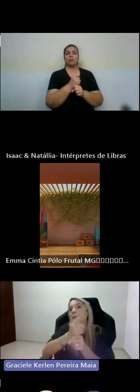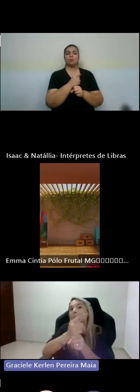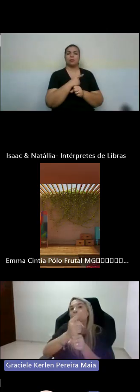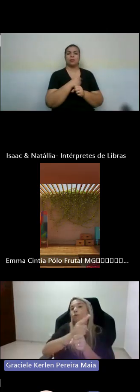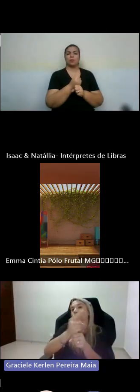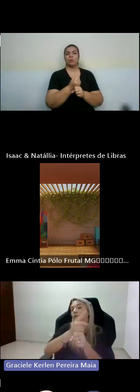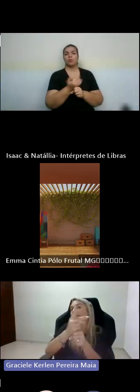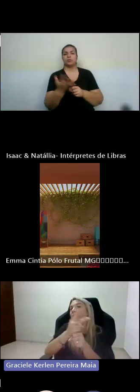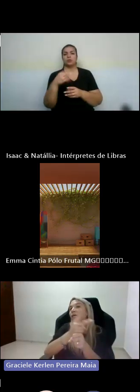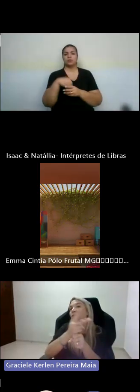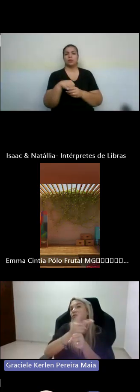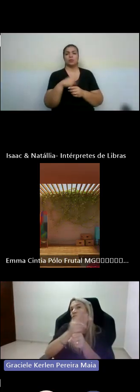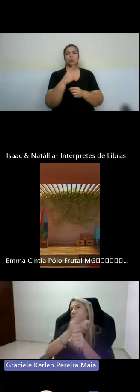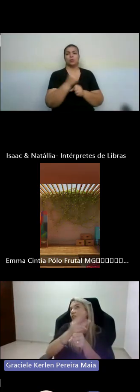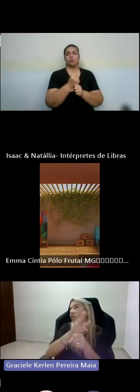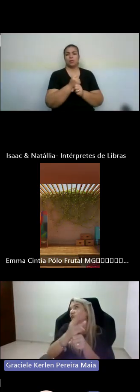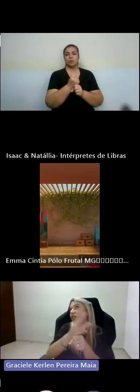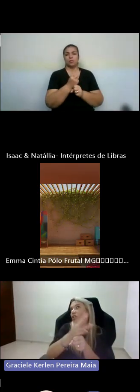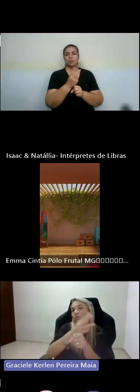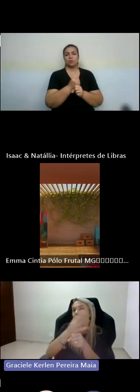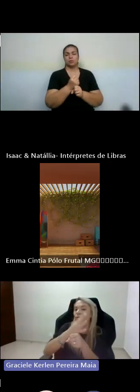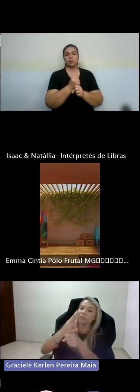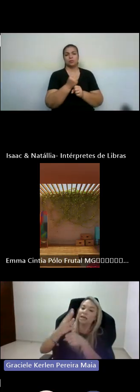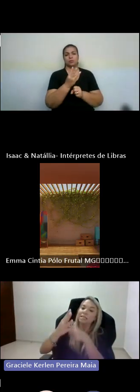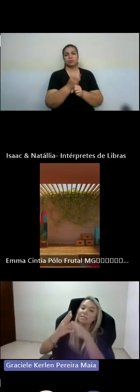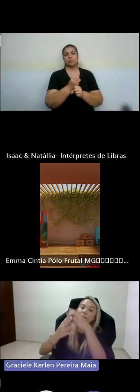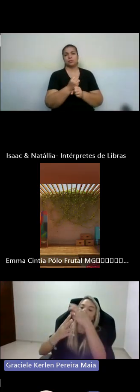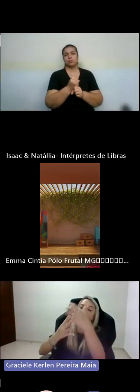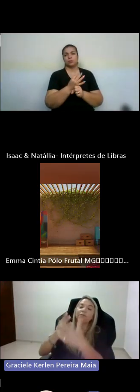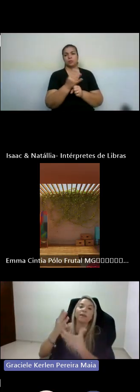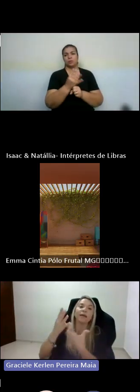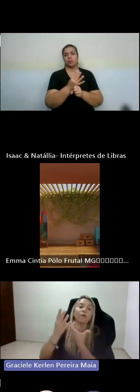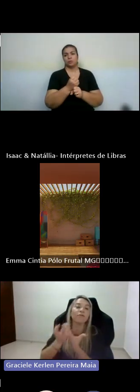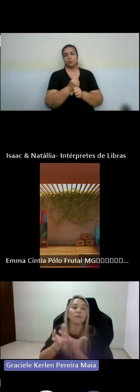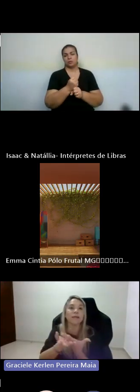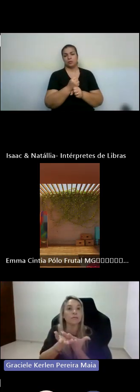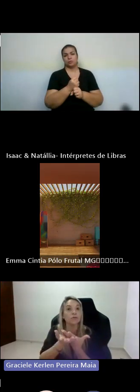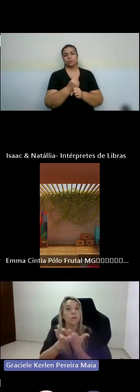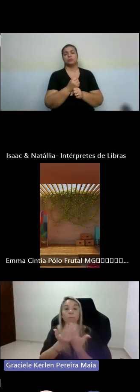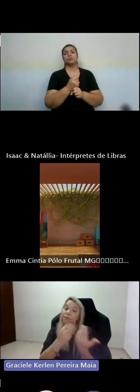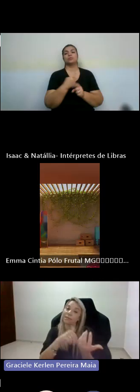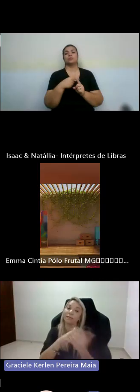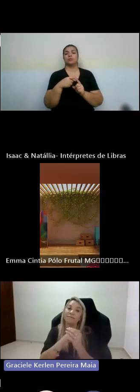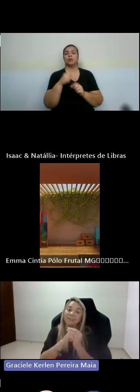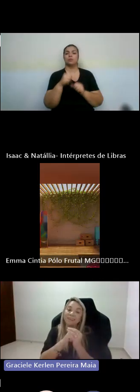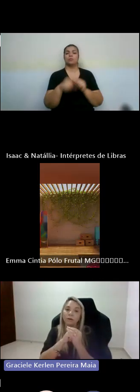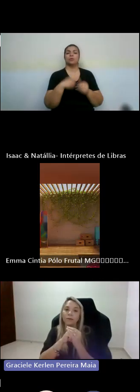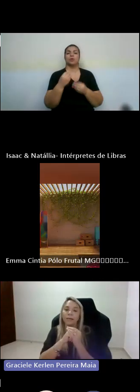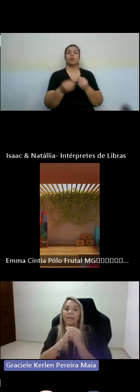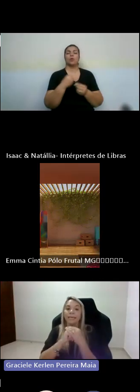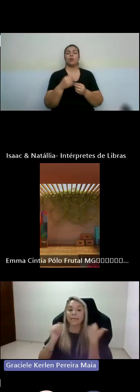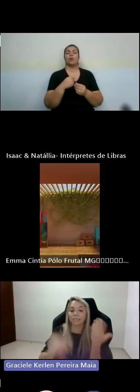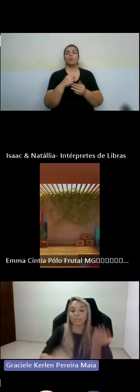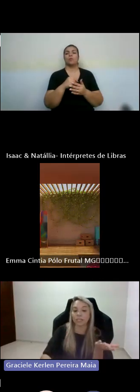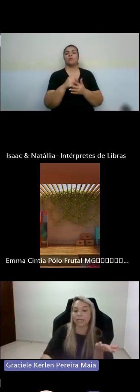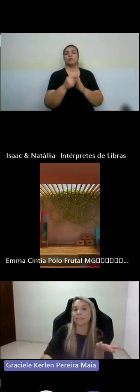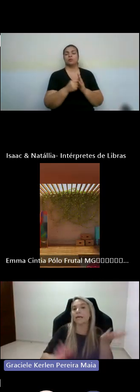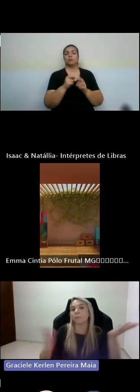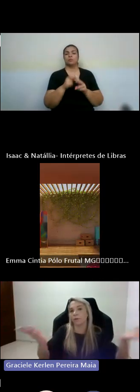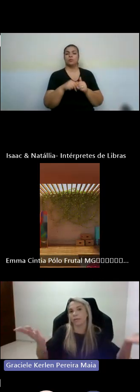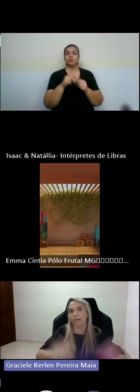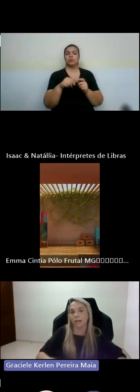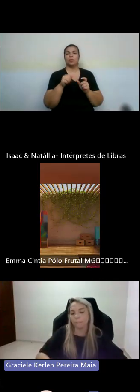1 ano, 2 anos, 3 anos, 4 anos. Você modifica a configuração de mão, por isso que é derivação. E aí, a